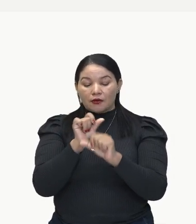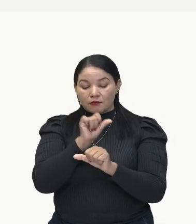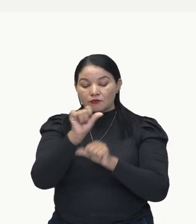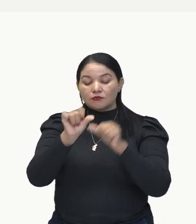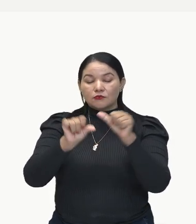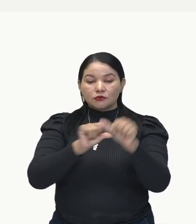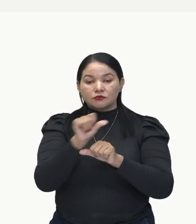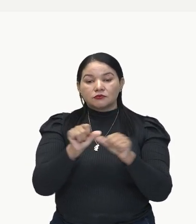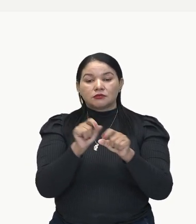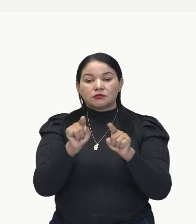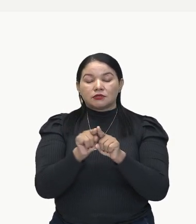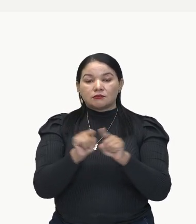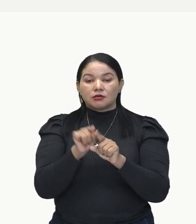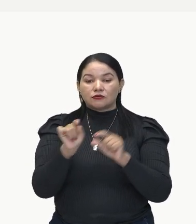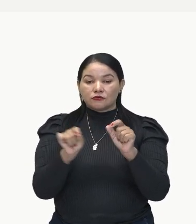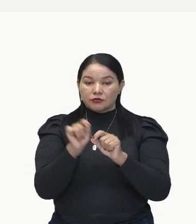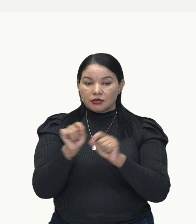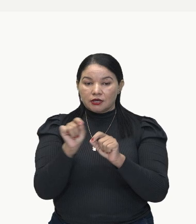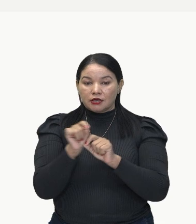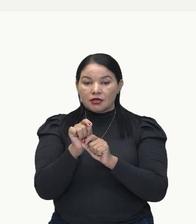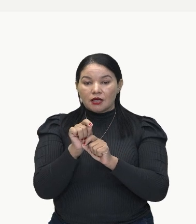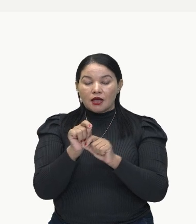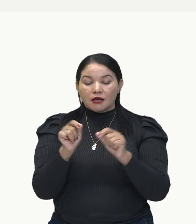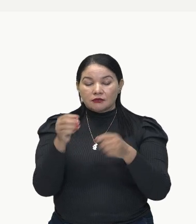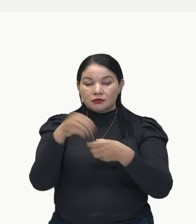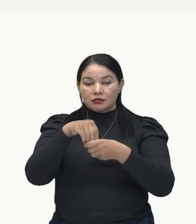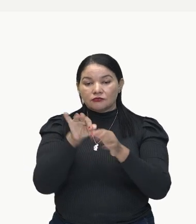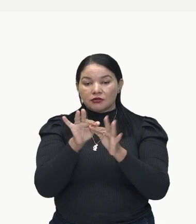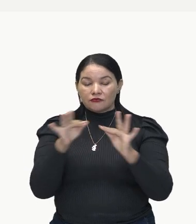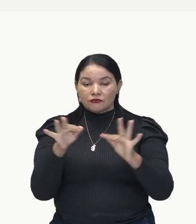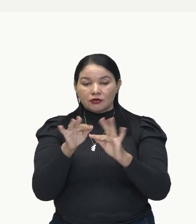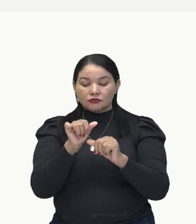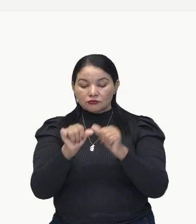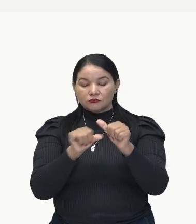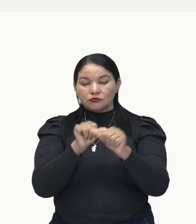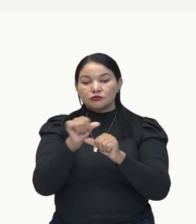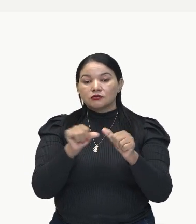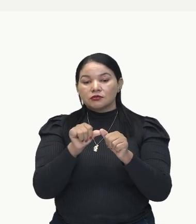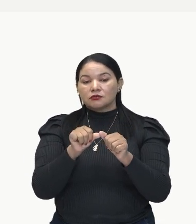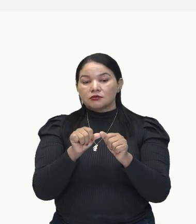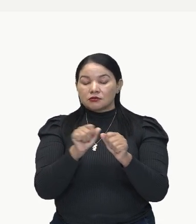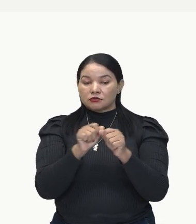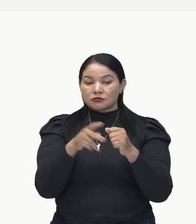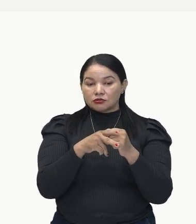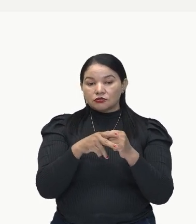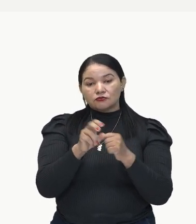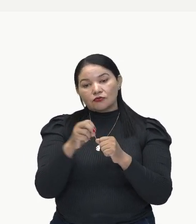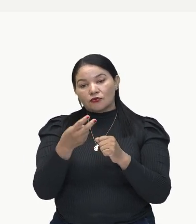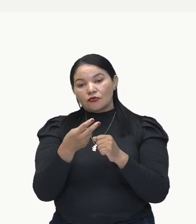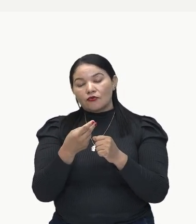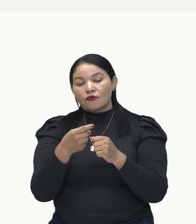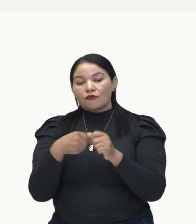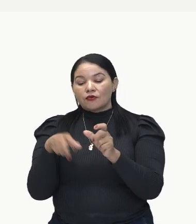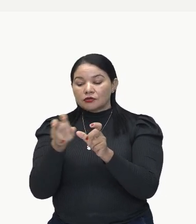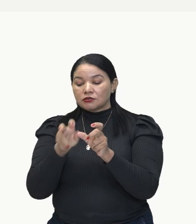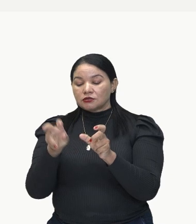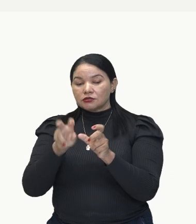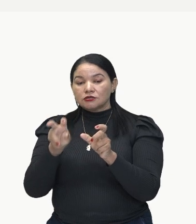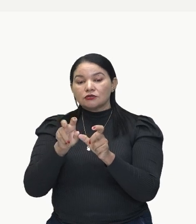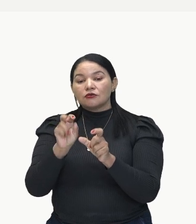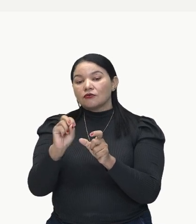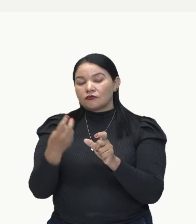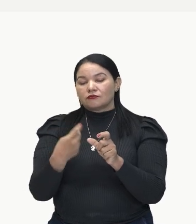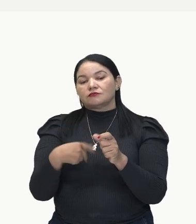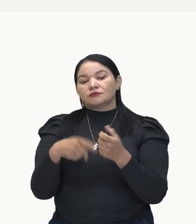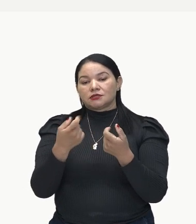e o que o meu modificador está fazendo. Se ele está modificando adjetivo, advérbio ou verbo, ele é um